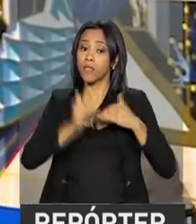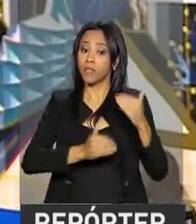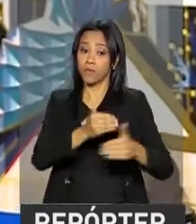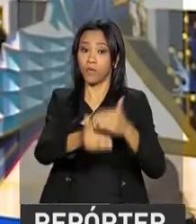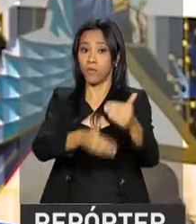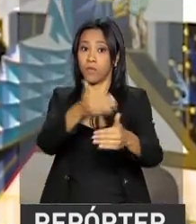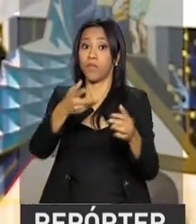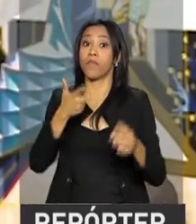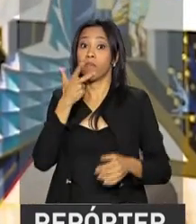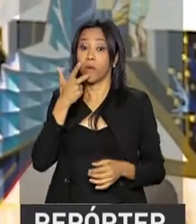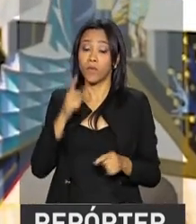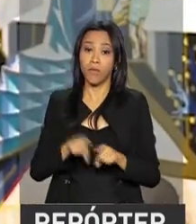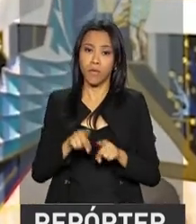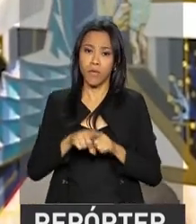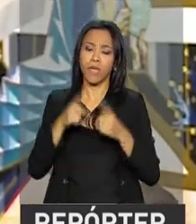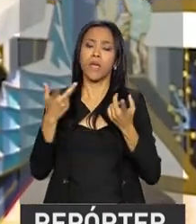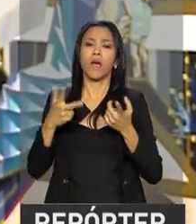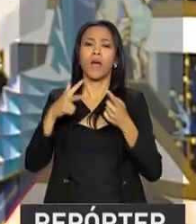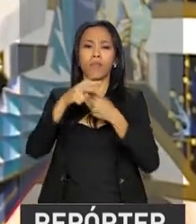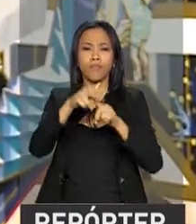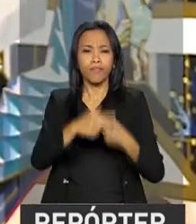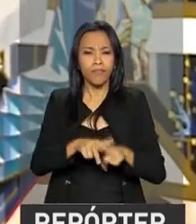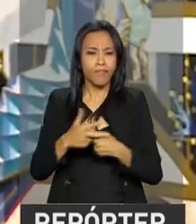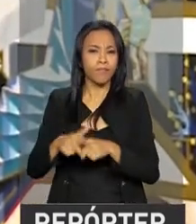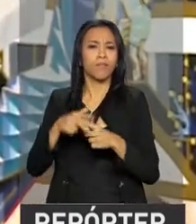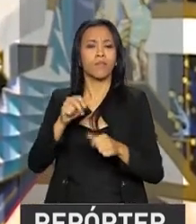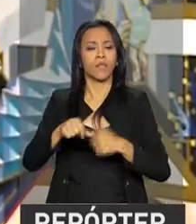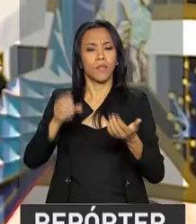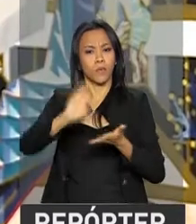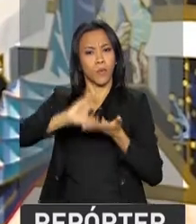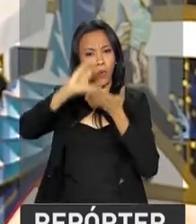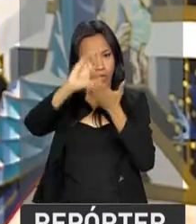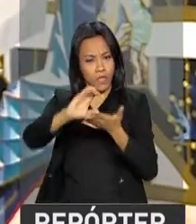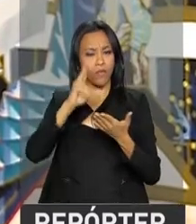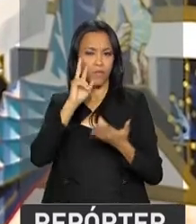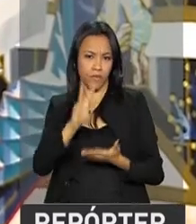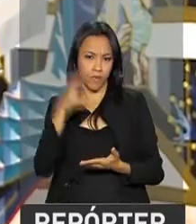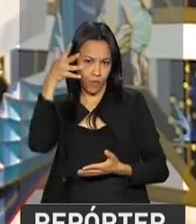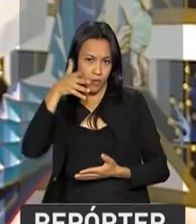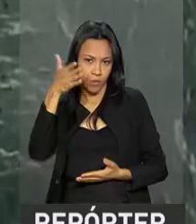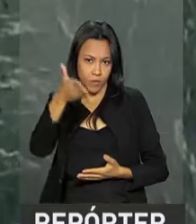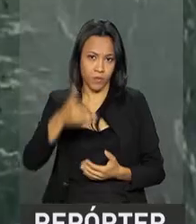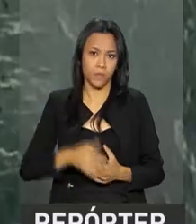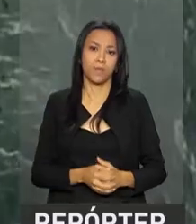a reforma do Conselho de Segurança das Nações Unidas. Vamos ver um trecho do discurso.